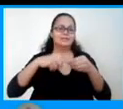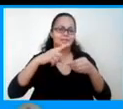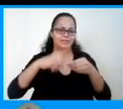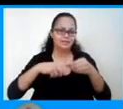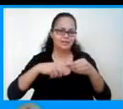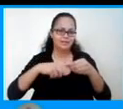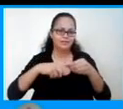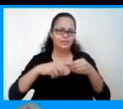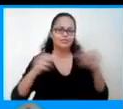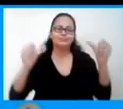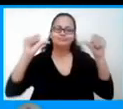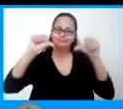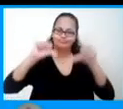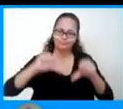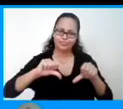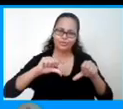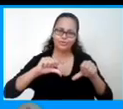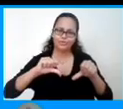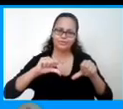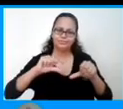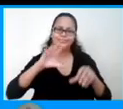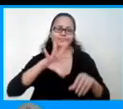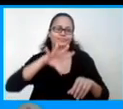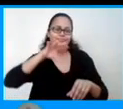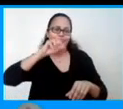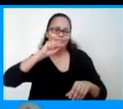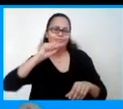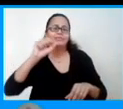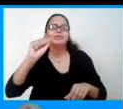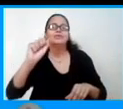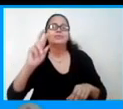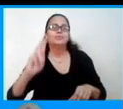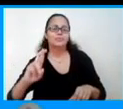Elas pioram a qualidade do ar e favorecem aí,